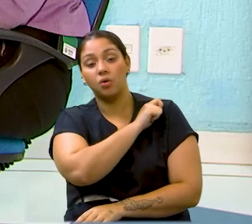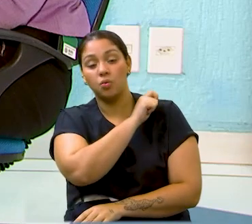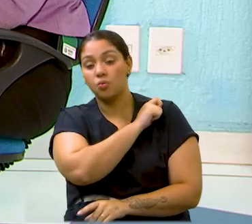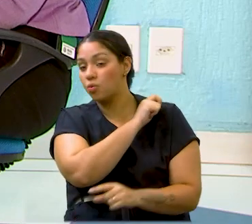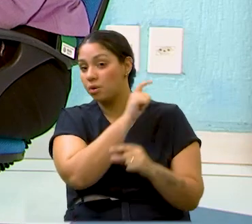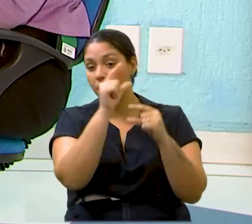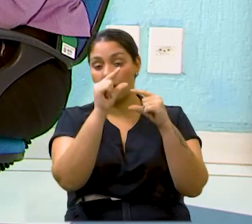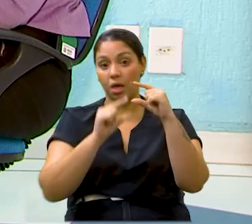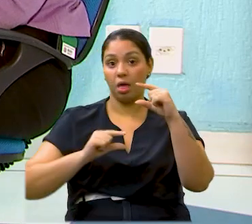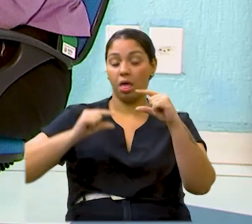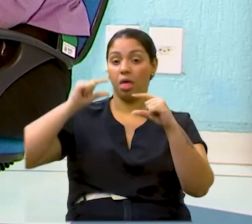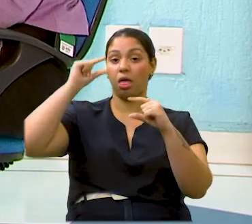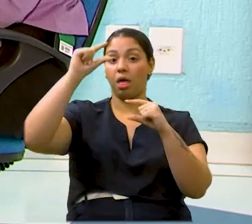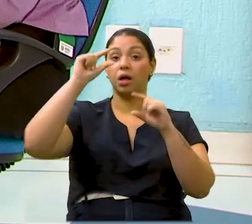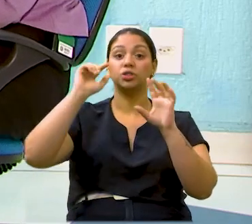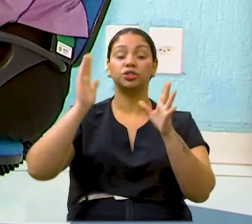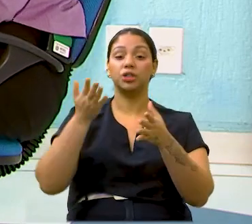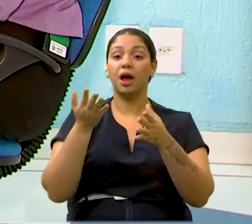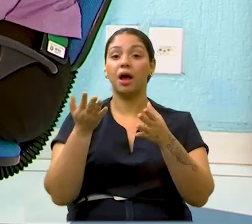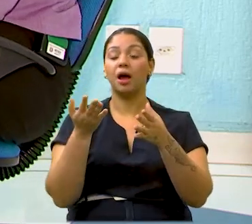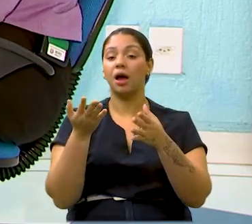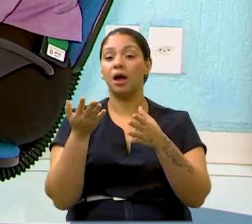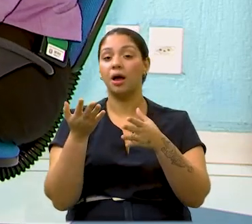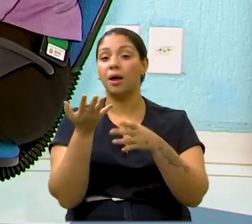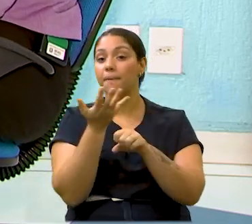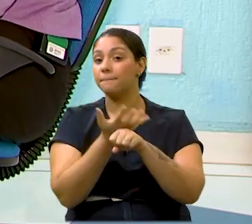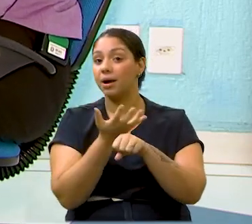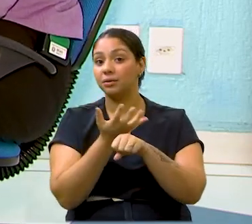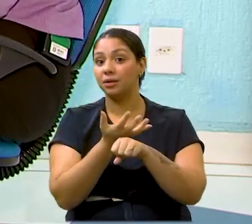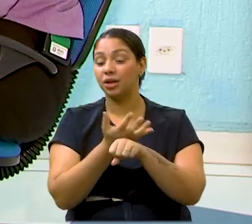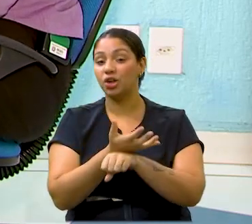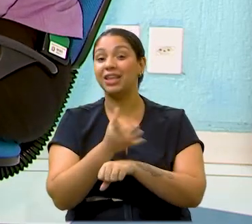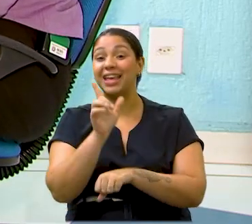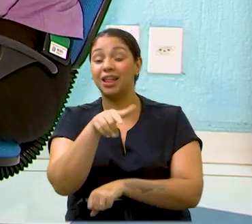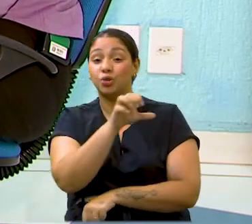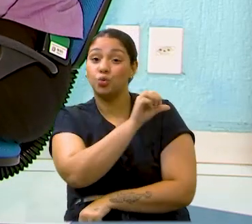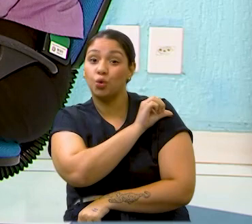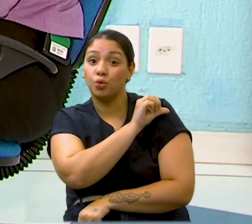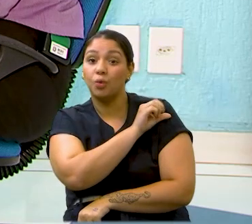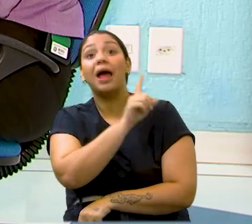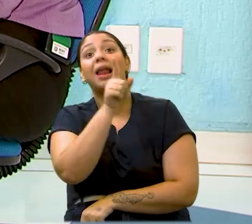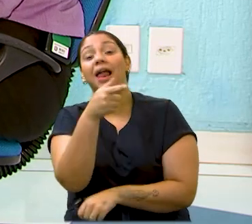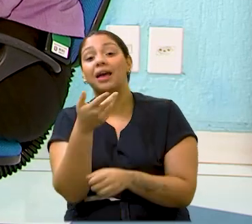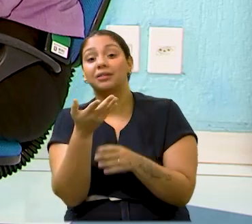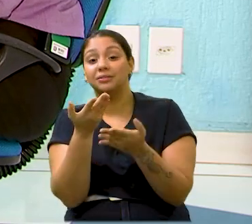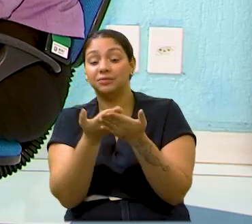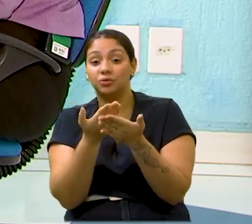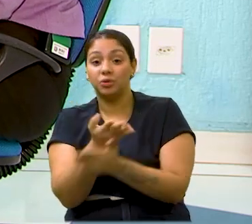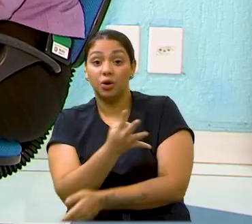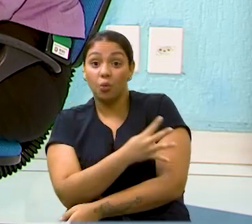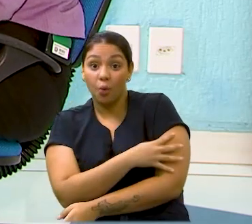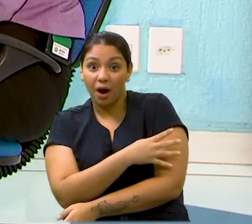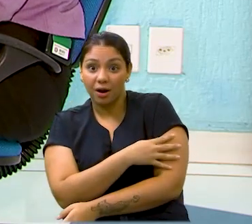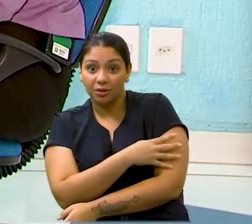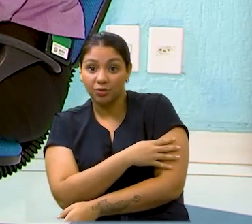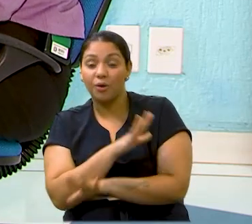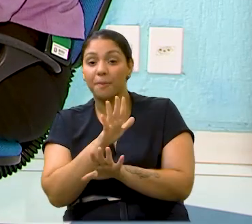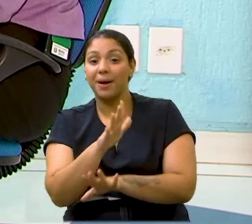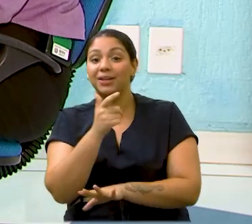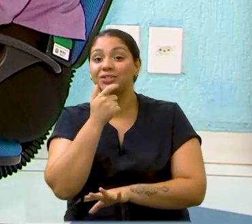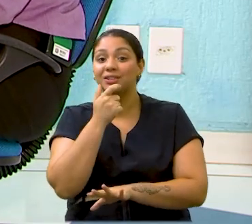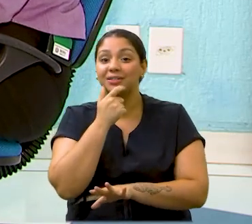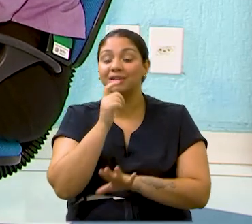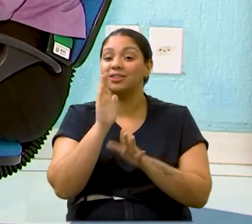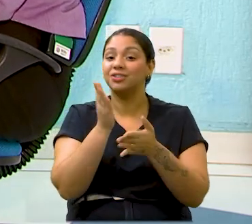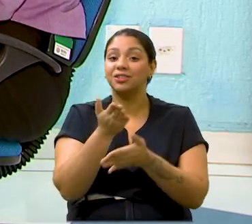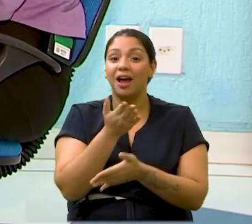em cima, que ela está estudando matéria de 9º ano. Ela está no 4º ano e na matéria de inglês ela